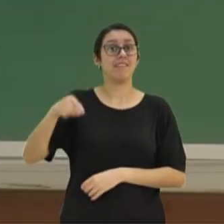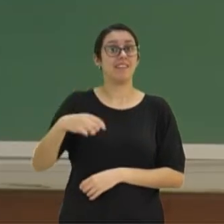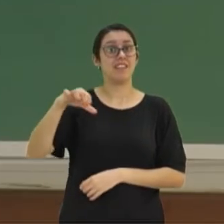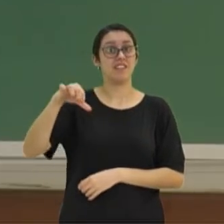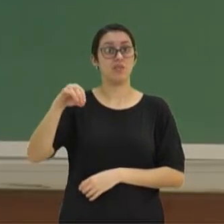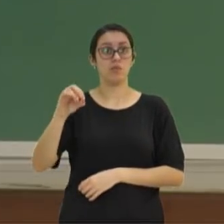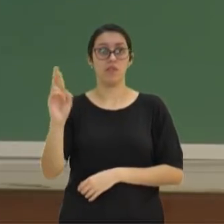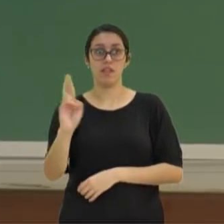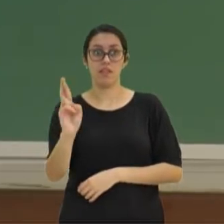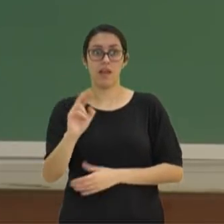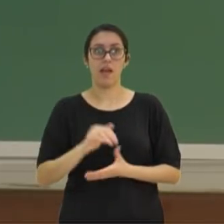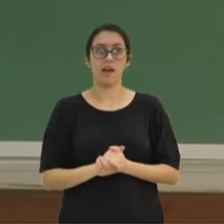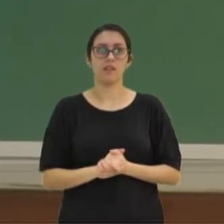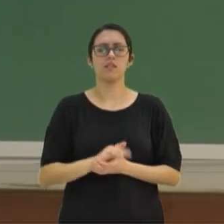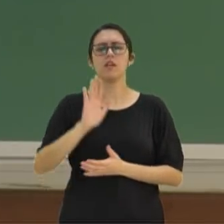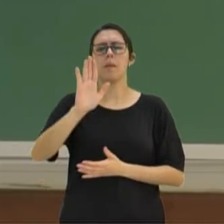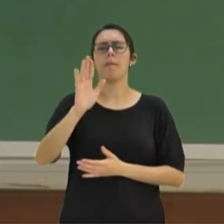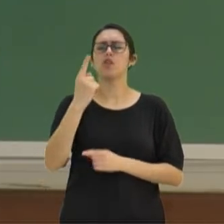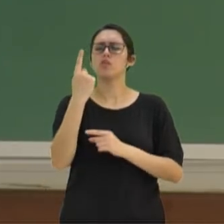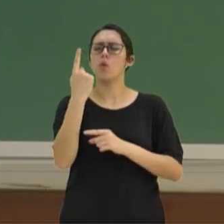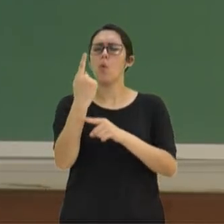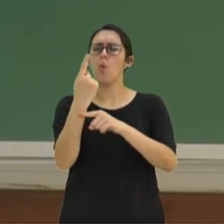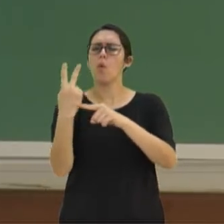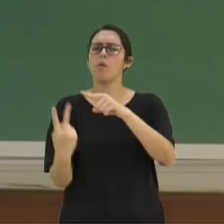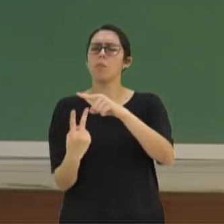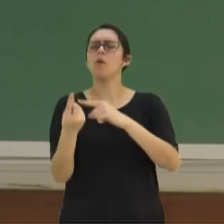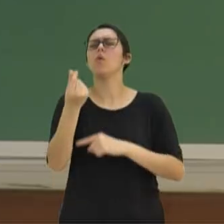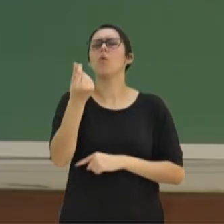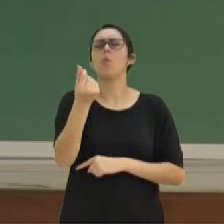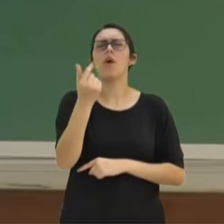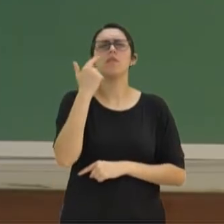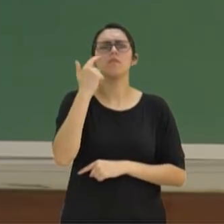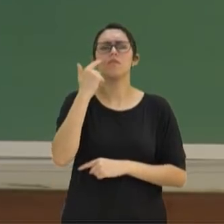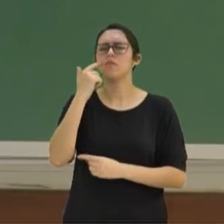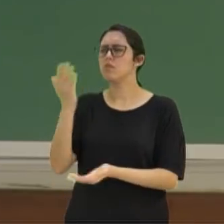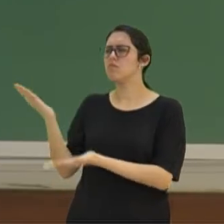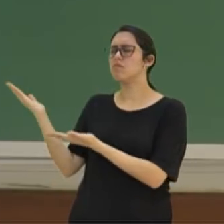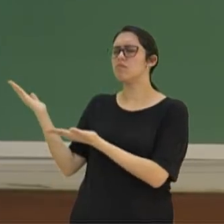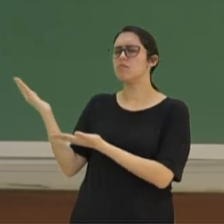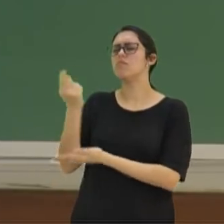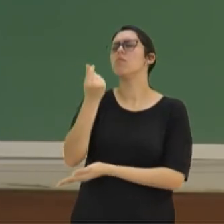R$ 7,80, R$ 1,95 ou R$ 1,45?